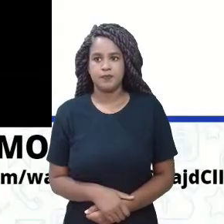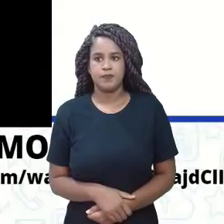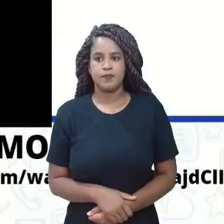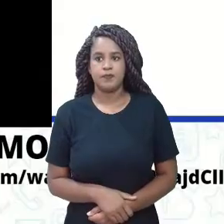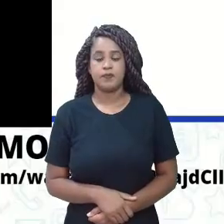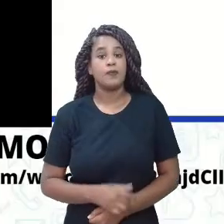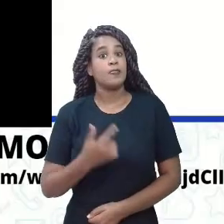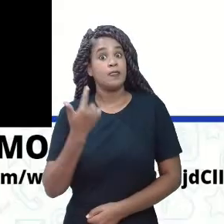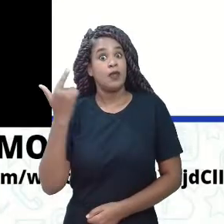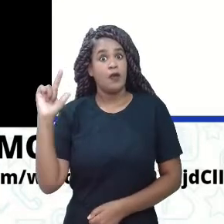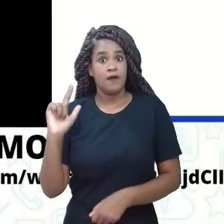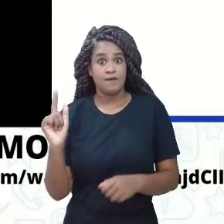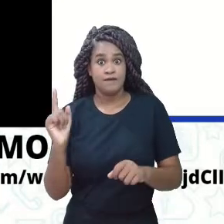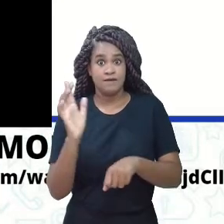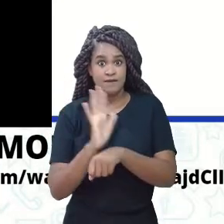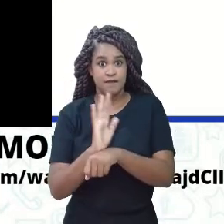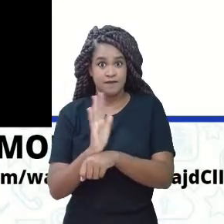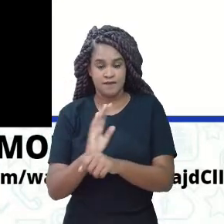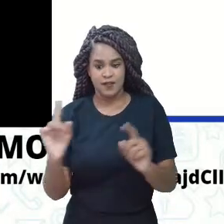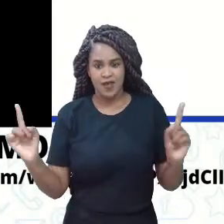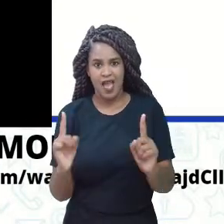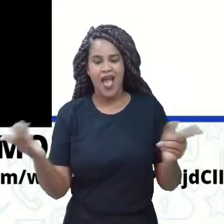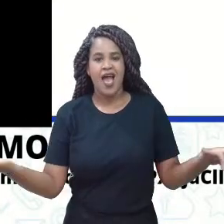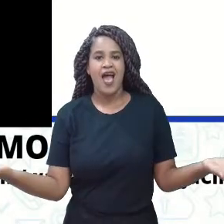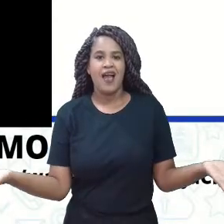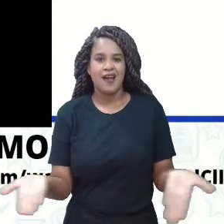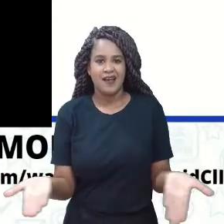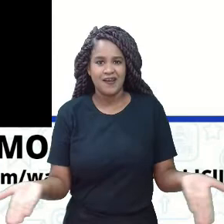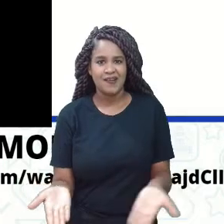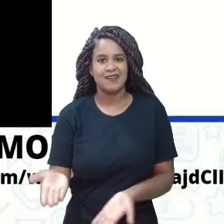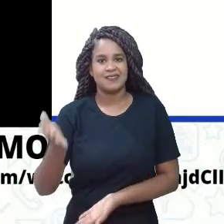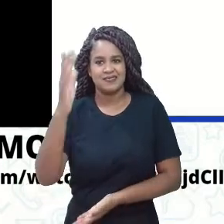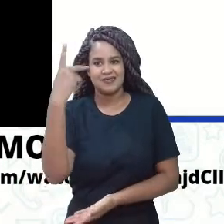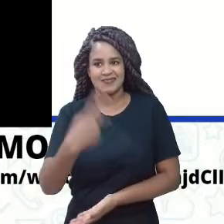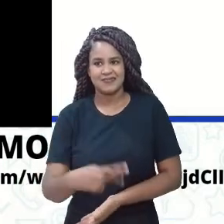Mais um trechinho, só que agora do teatro brasileiro, menino.